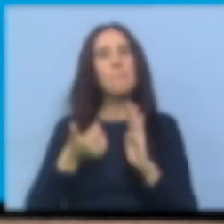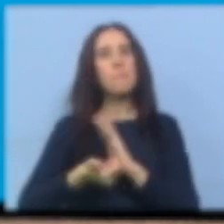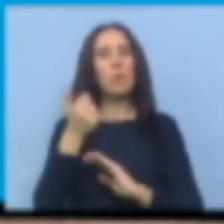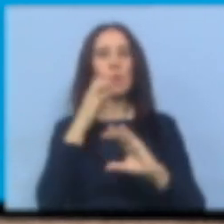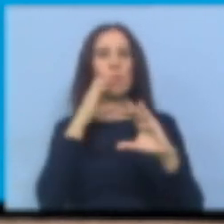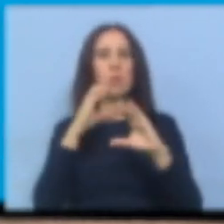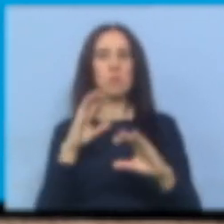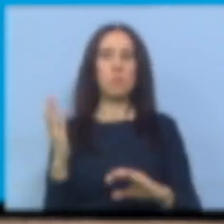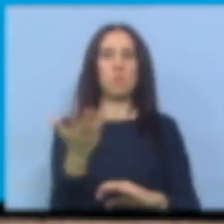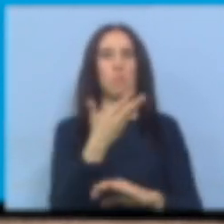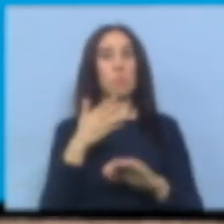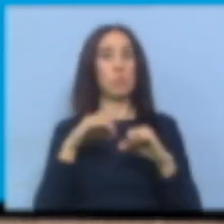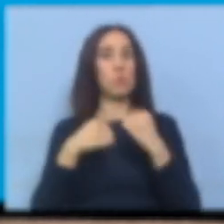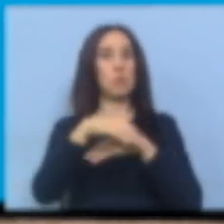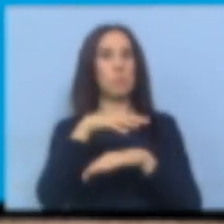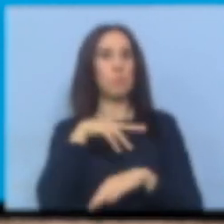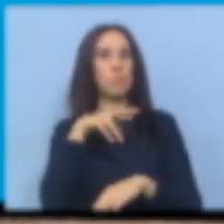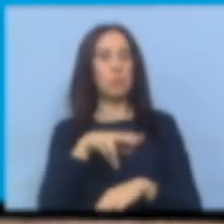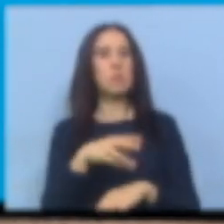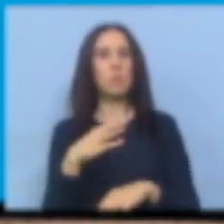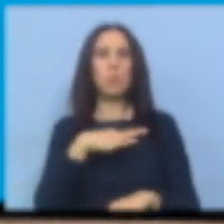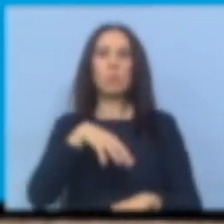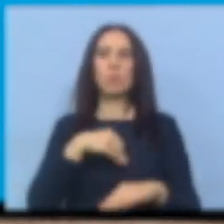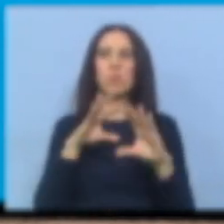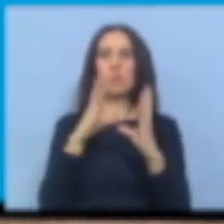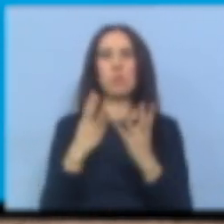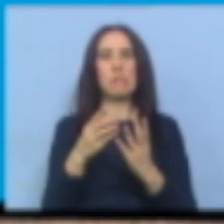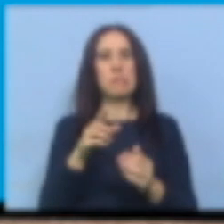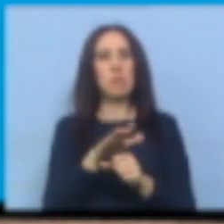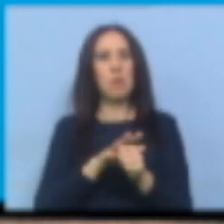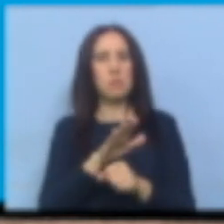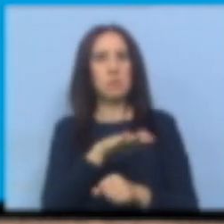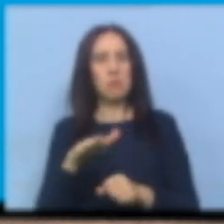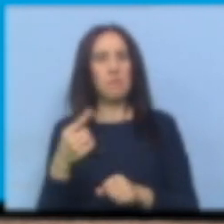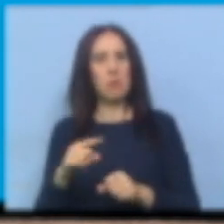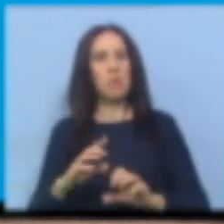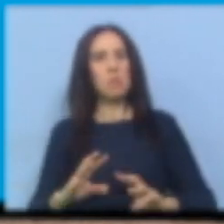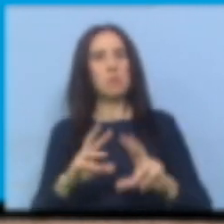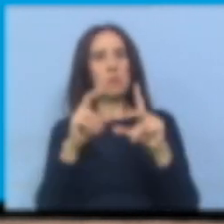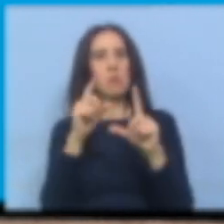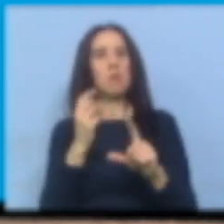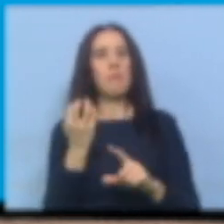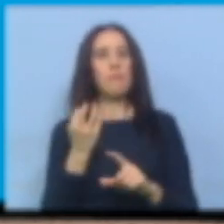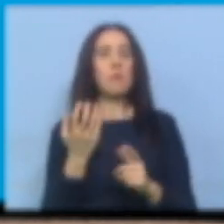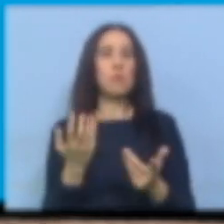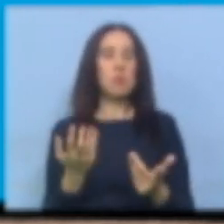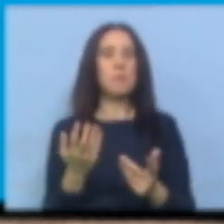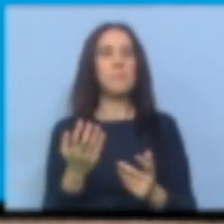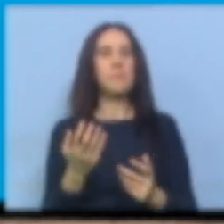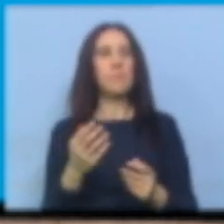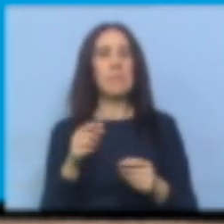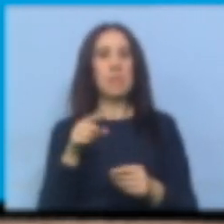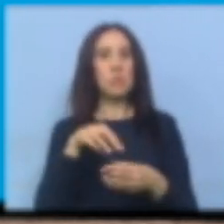o meio, com a sociedade portuguesa e com o mundo em geral onde esta área científica se desenvolve, já que,